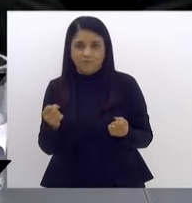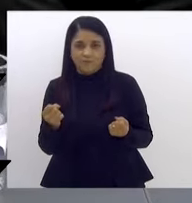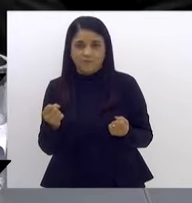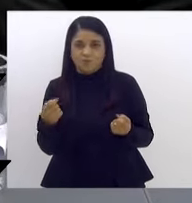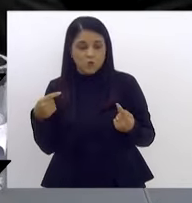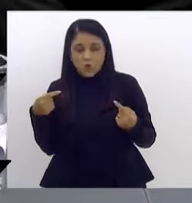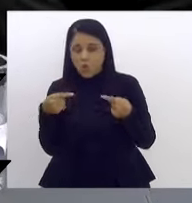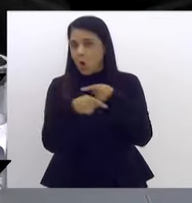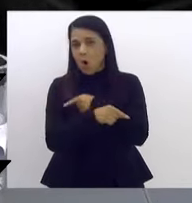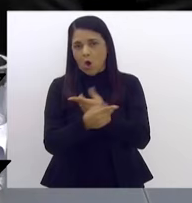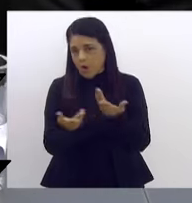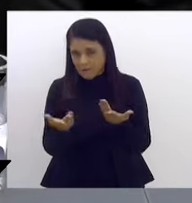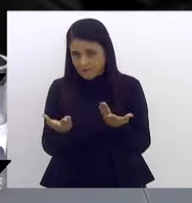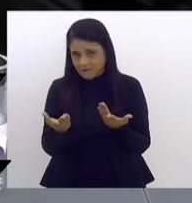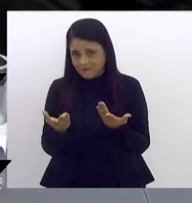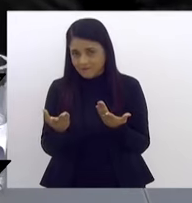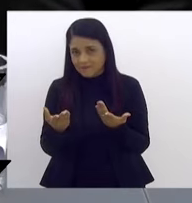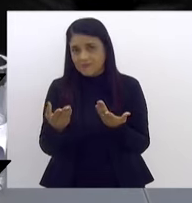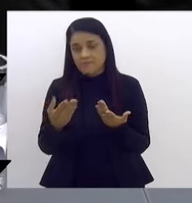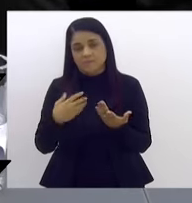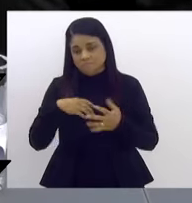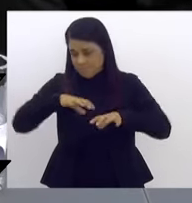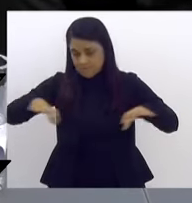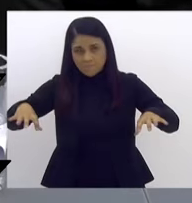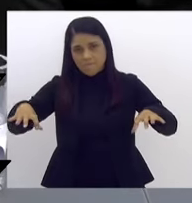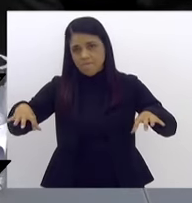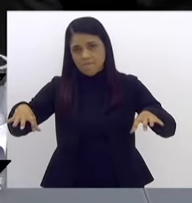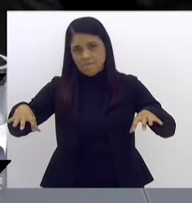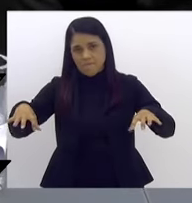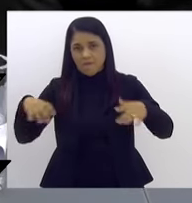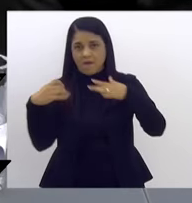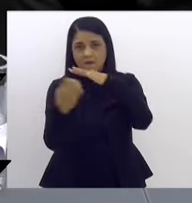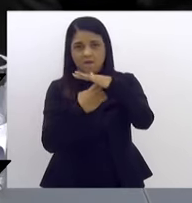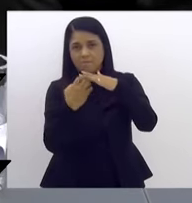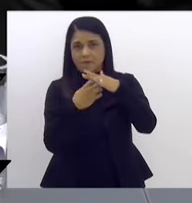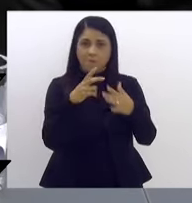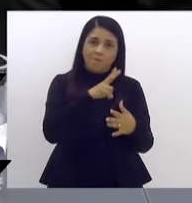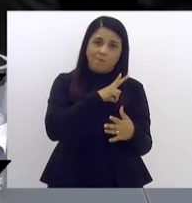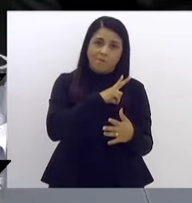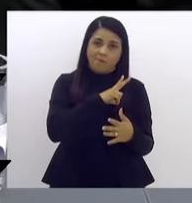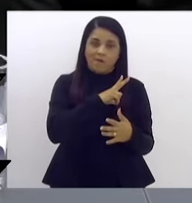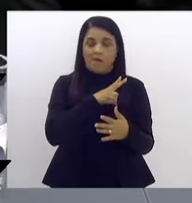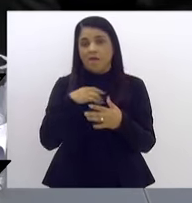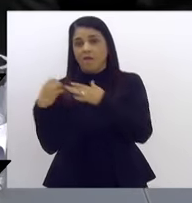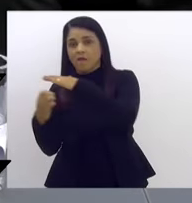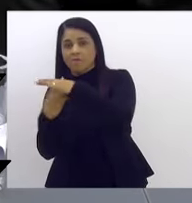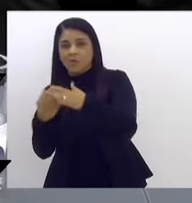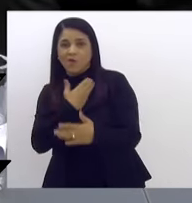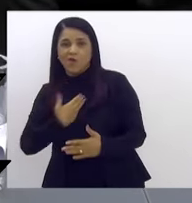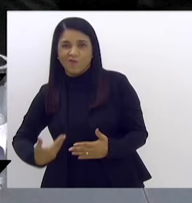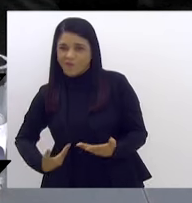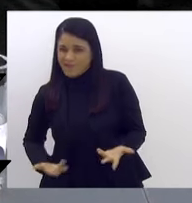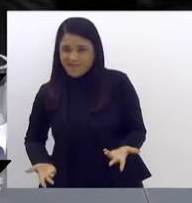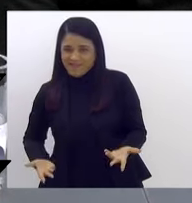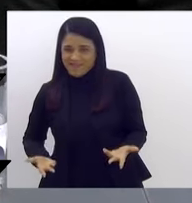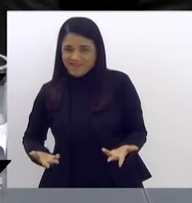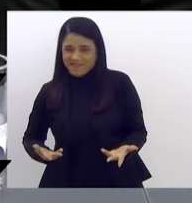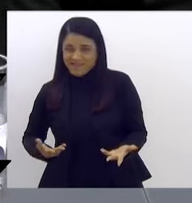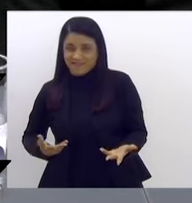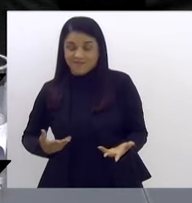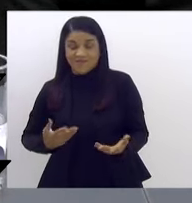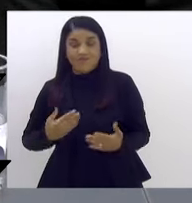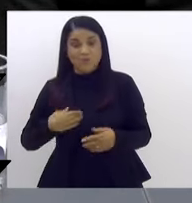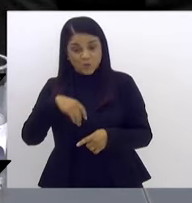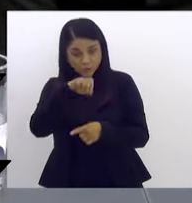incongruente querer fazer essa separação até porque as forças produtivas do